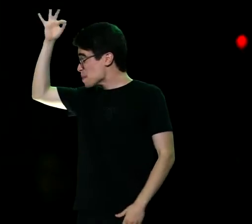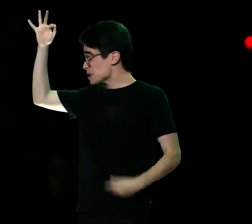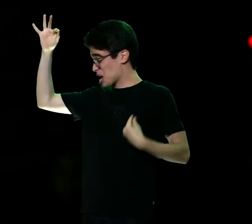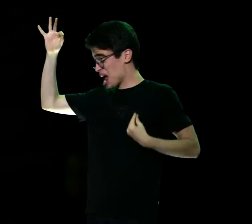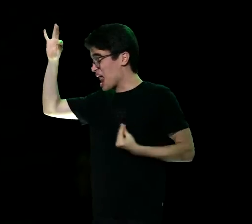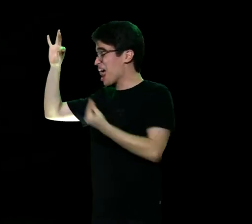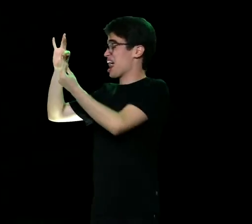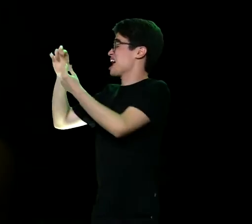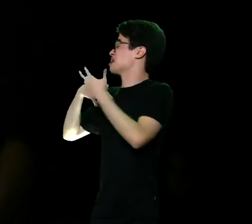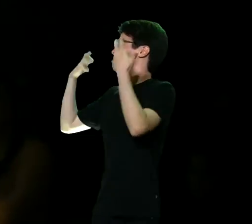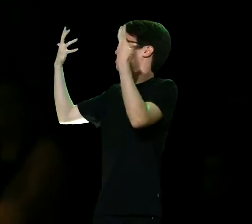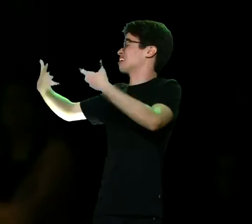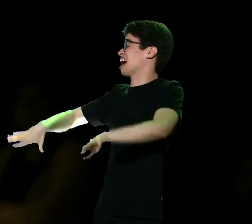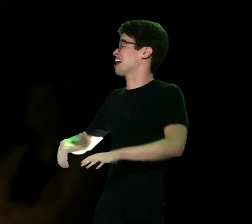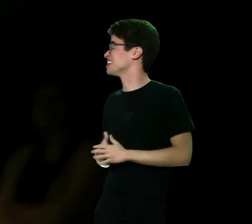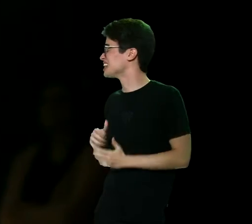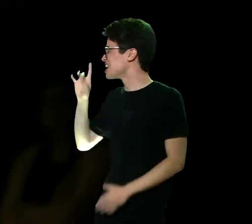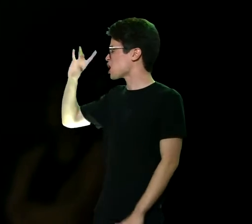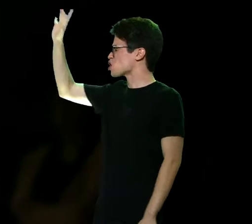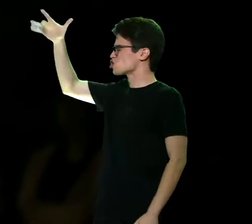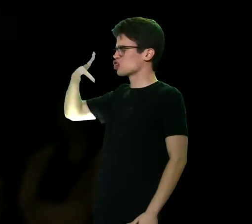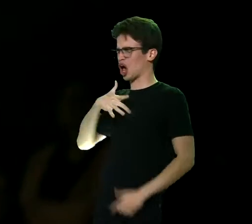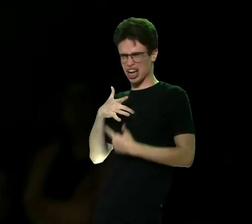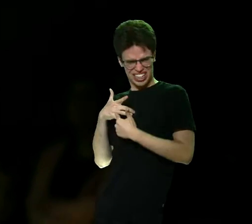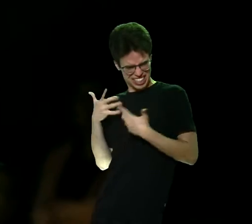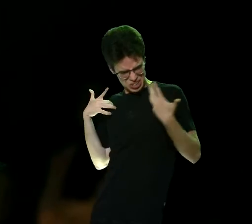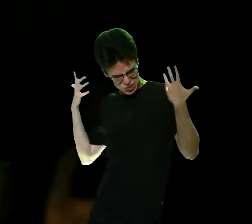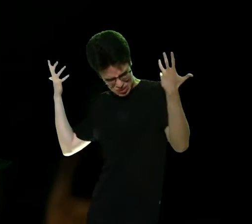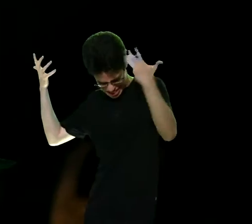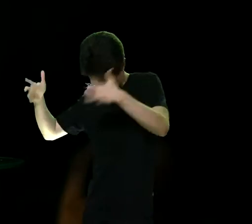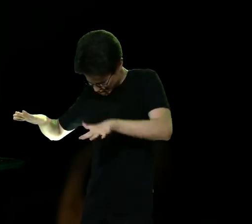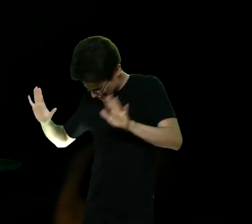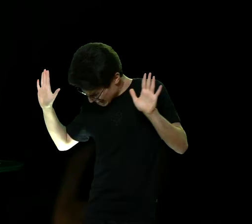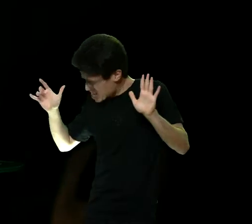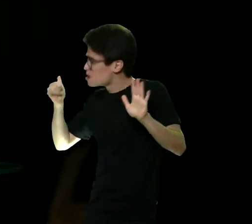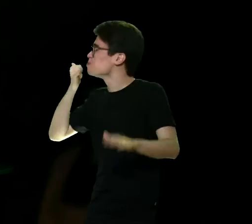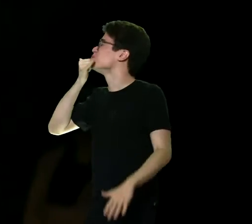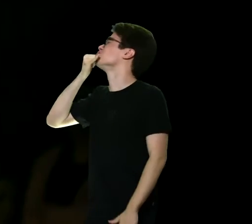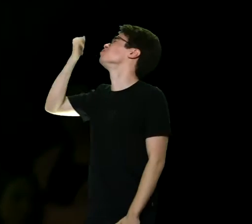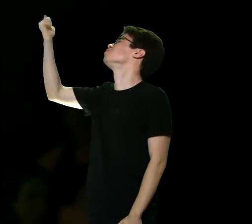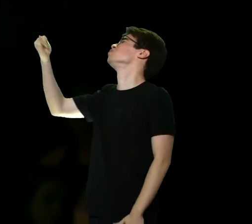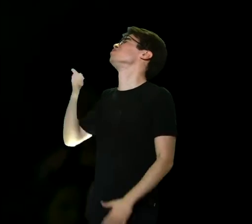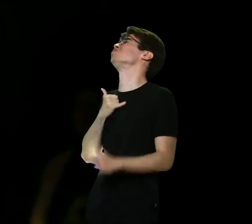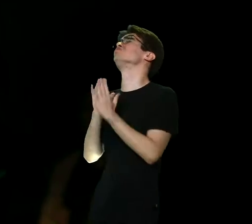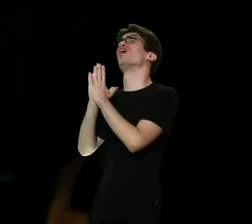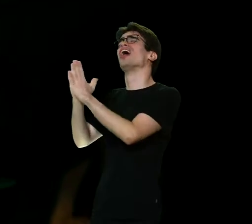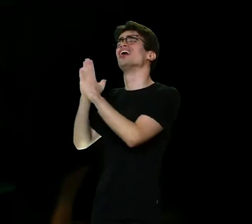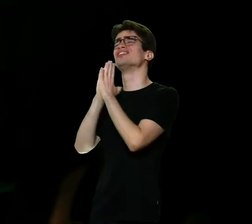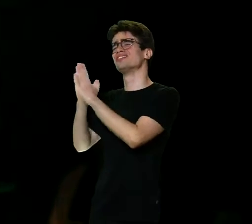quer dar liberdade para que o Senhor haja nas nossas vidas. Pai, nós te pedimos perdão, Deus.